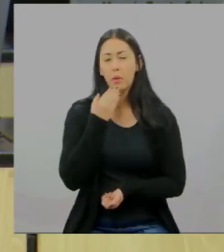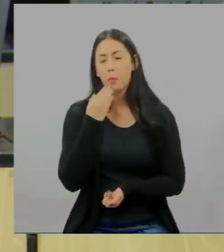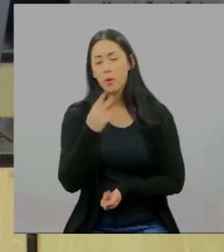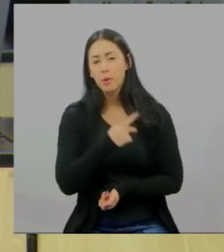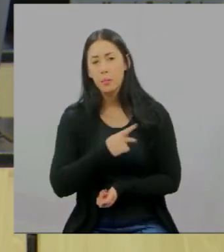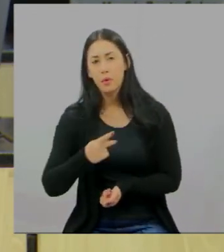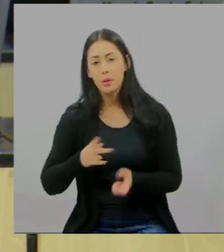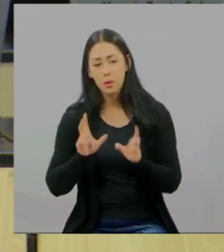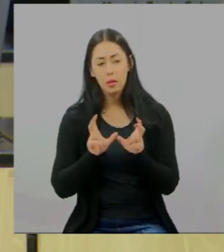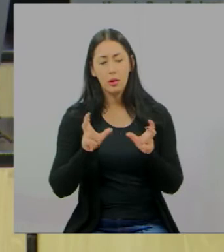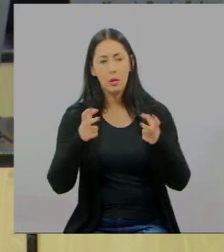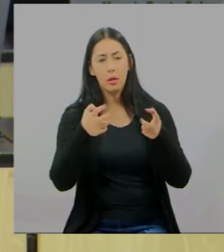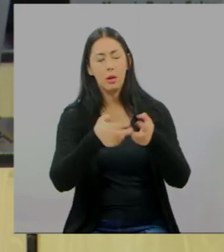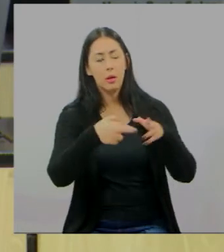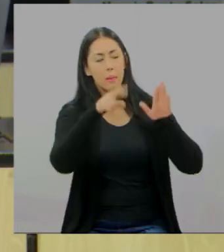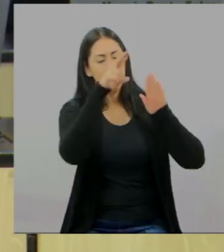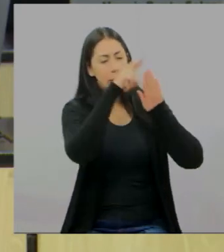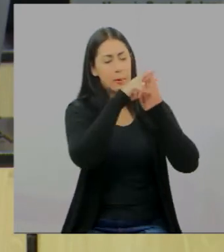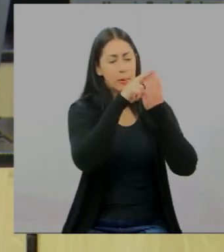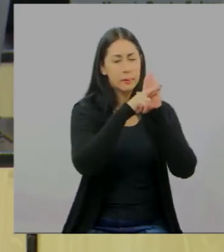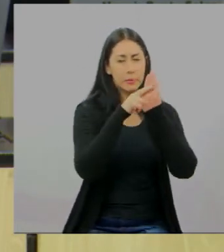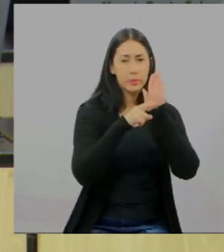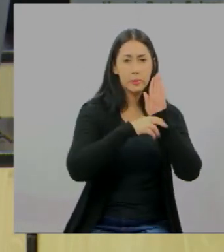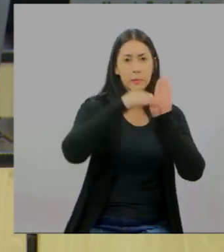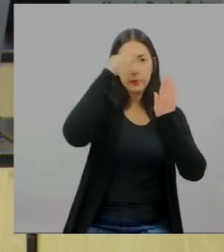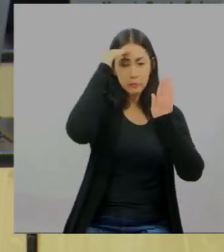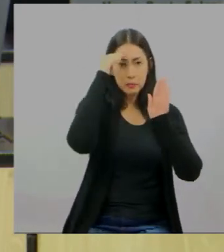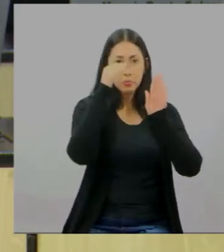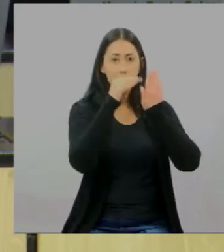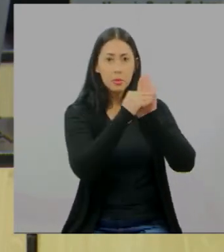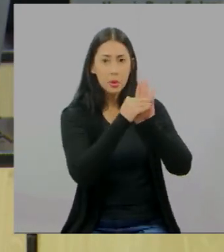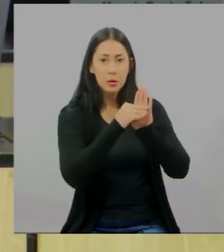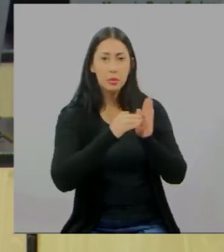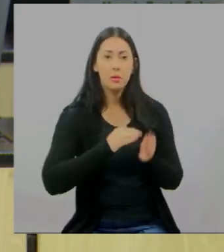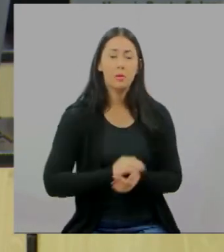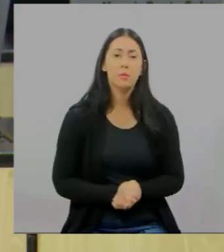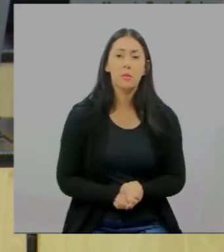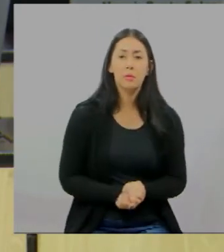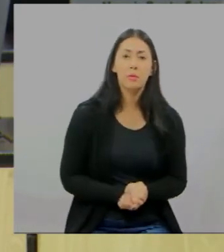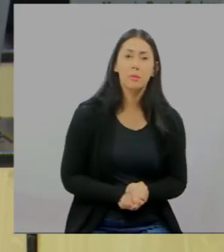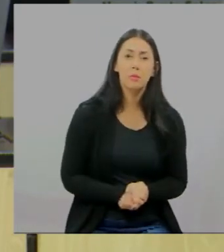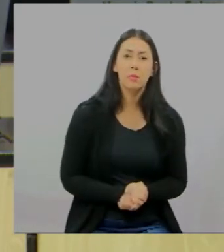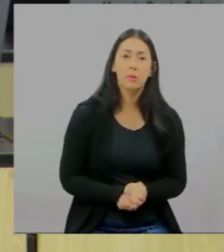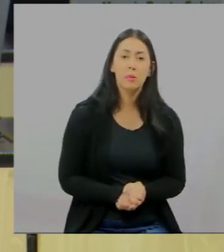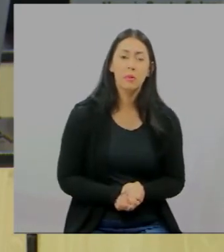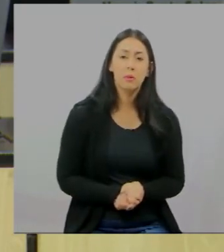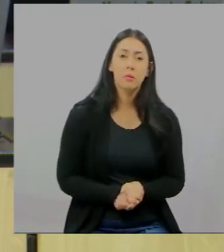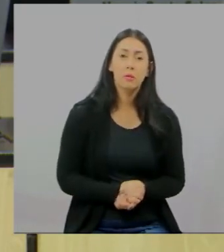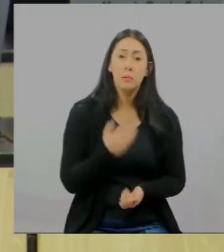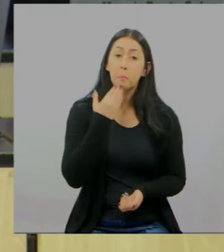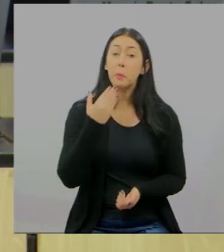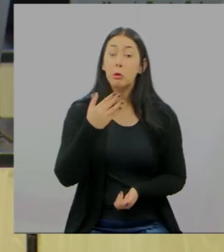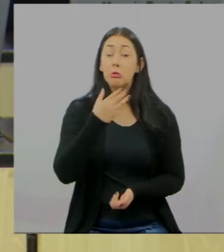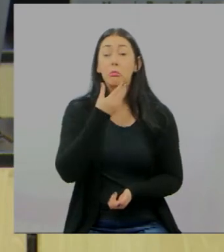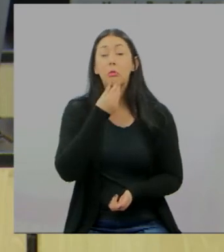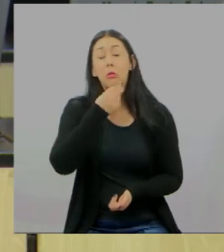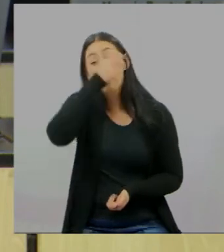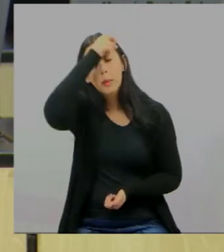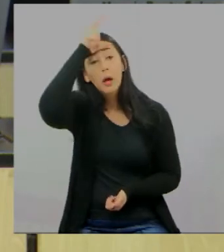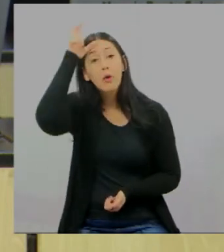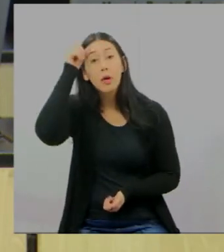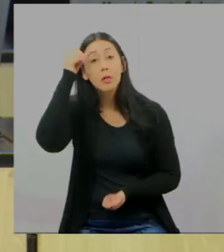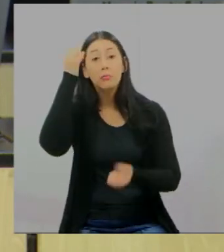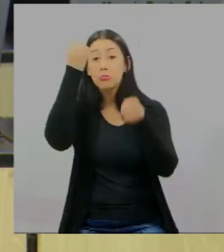Casa, ouvido e aprovado pela Egrégio Plenário, cumpridas as formalidades regimentais, seja encaminhado ao senhor prefeito municipal de Jacareí o seguinte pedido